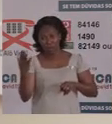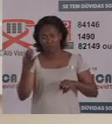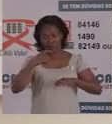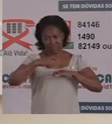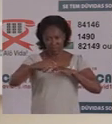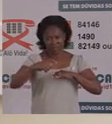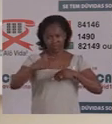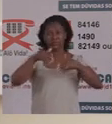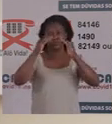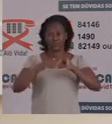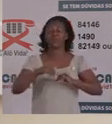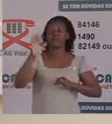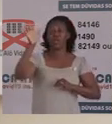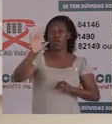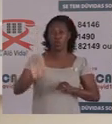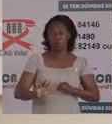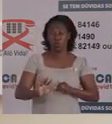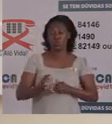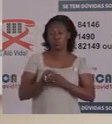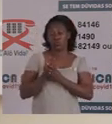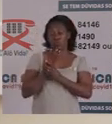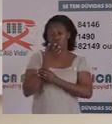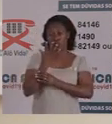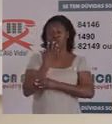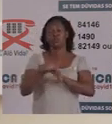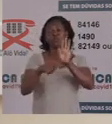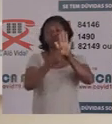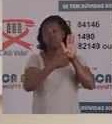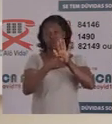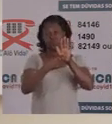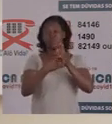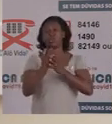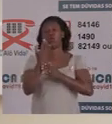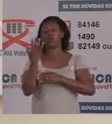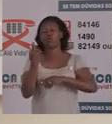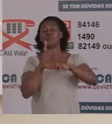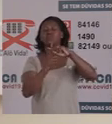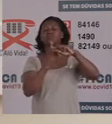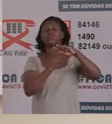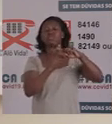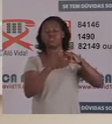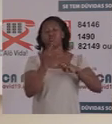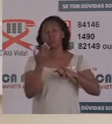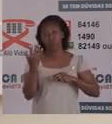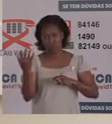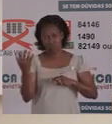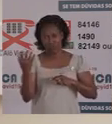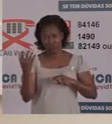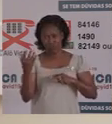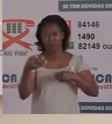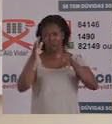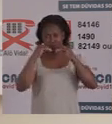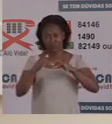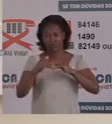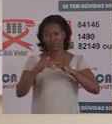barras cor-de-rosas indicam o número de casos que se revelaram ser positivos. Faço notar que a